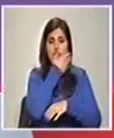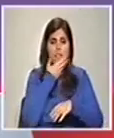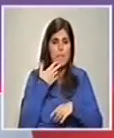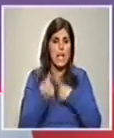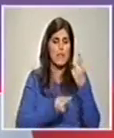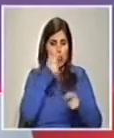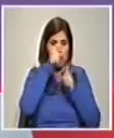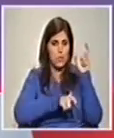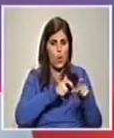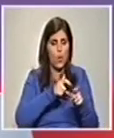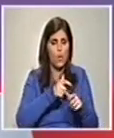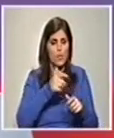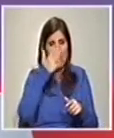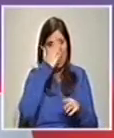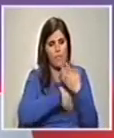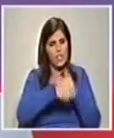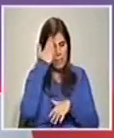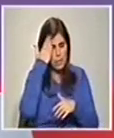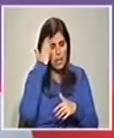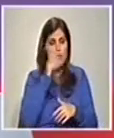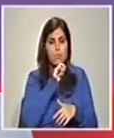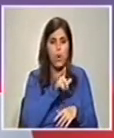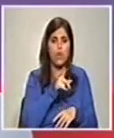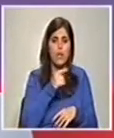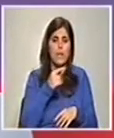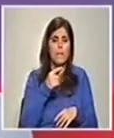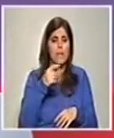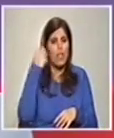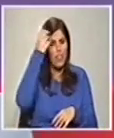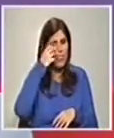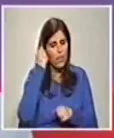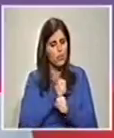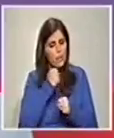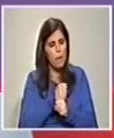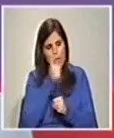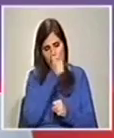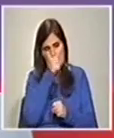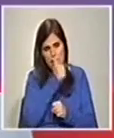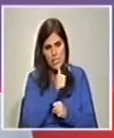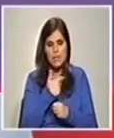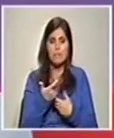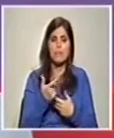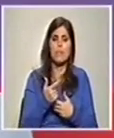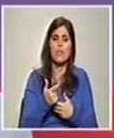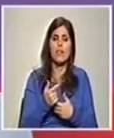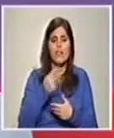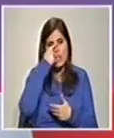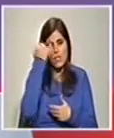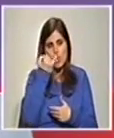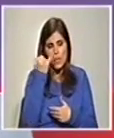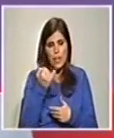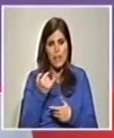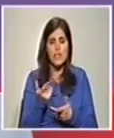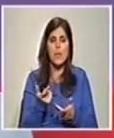com deficiências mentais poderem ter um trabalho lúdico, mas também útil, que são ideias, produzem, pequenas ideias, são ideias que